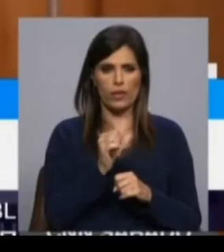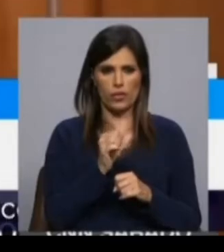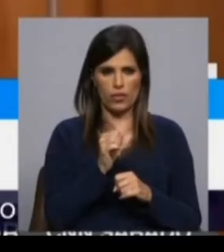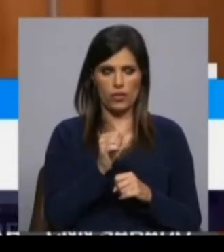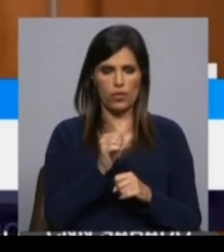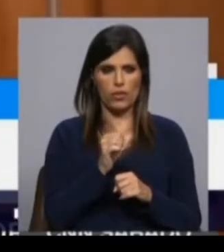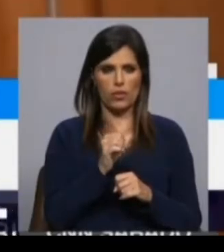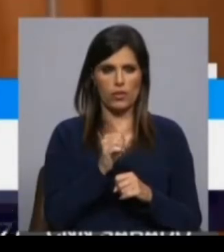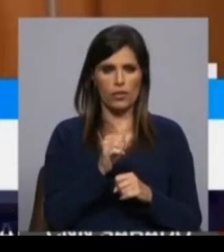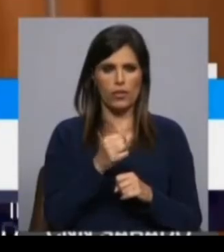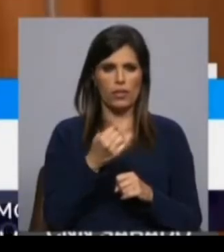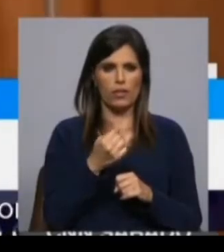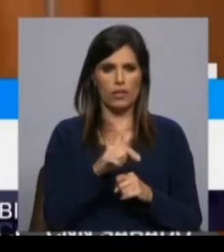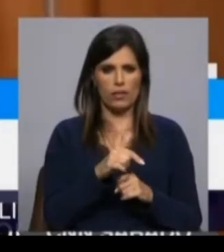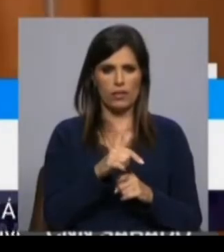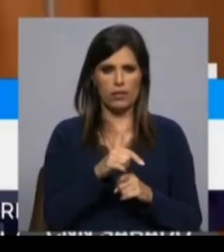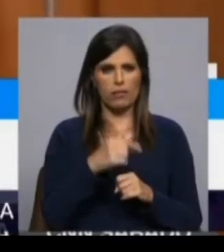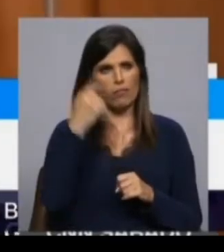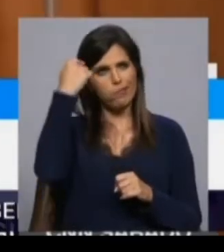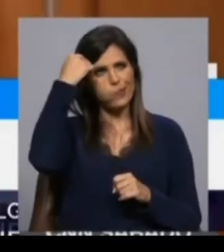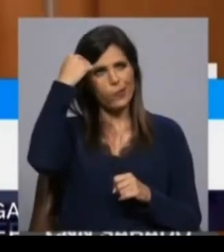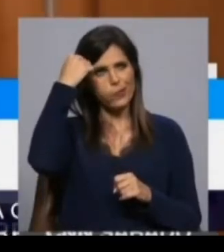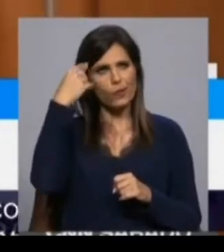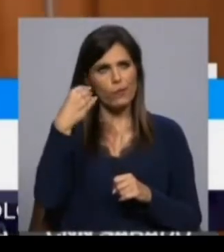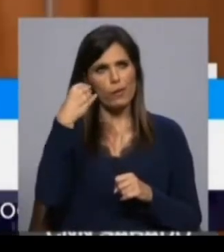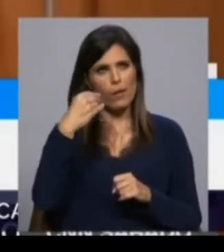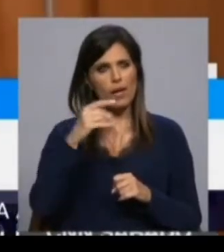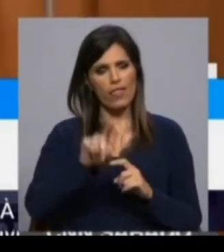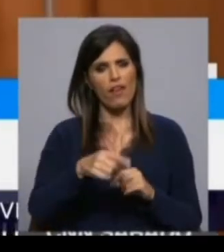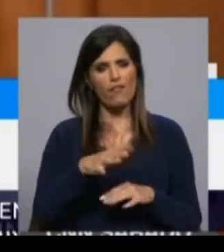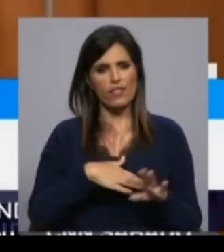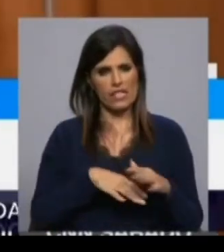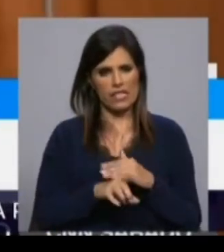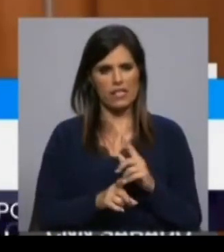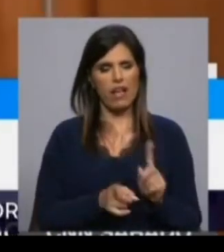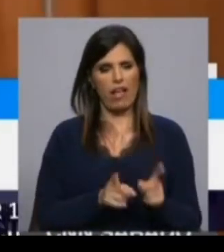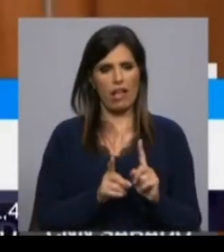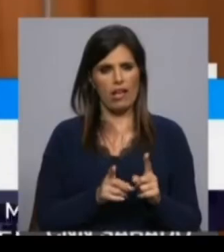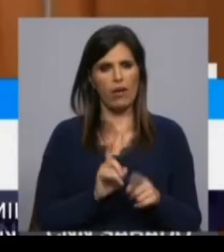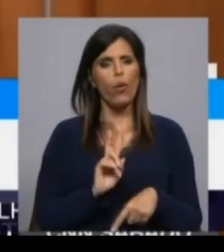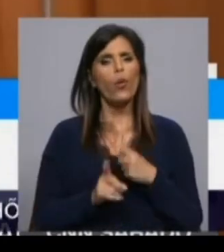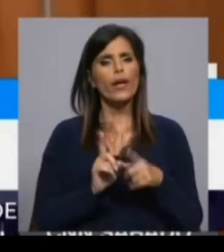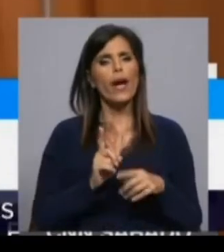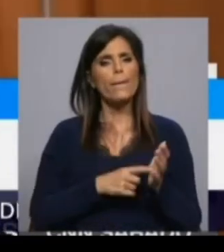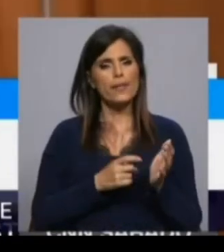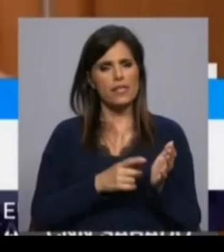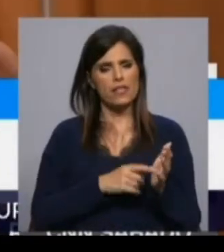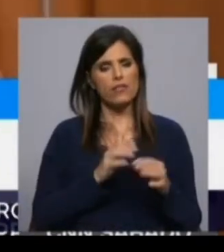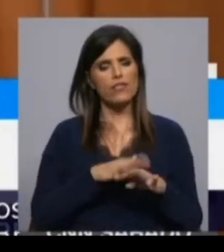tem muito claro na sua cabeça que é isso que deve fazer. Como é preciso fazer a